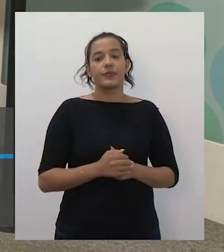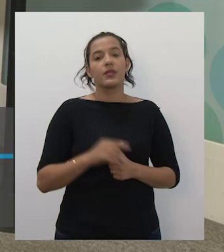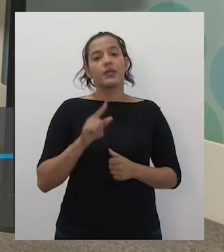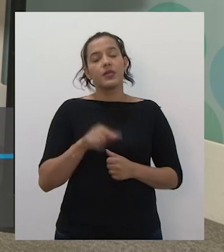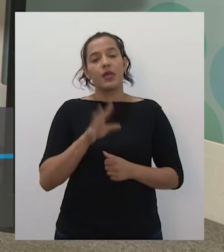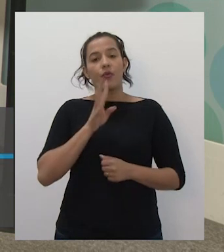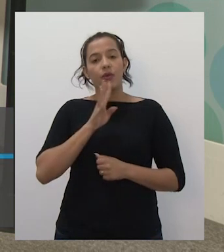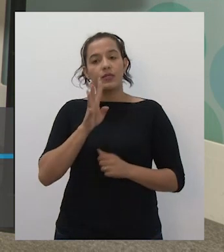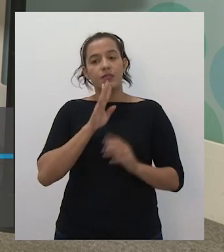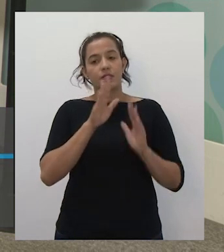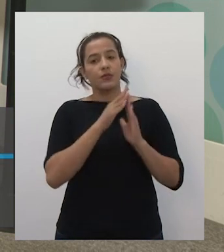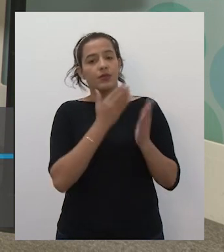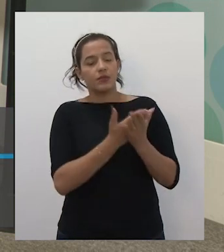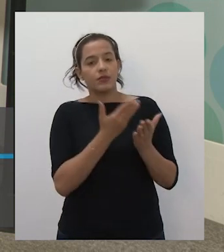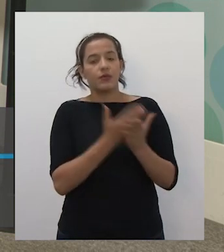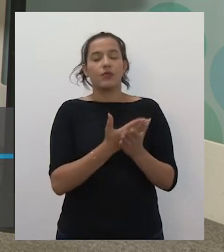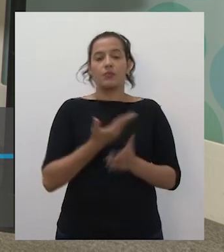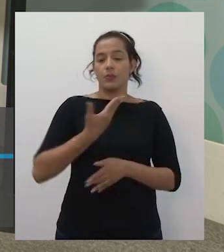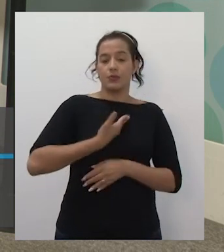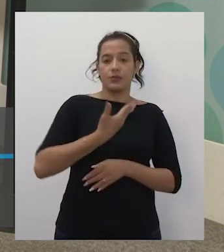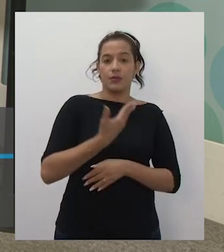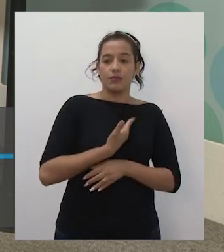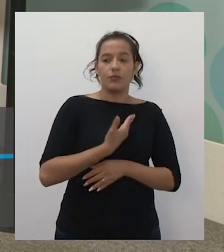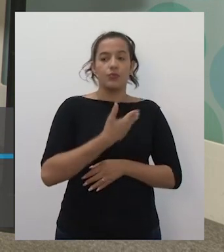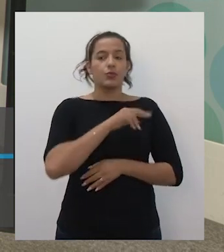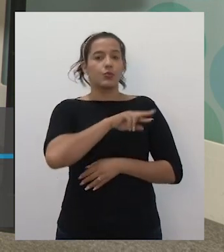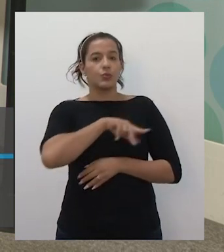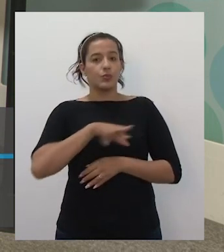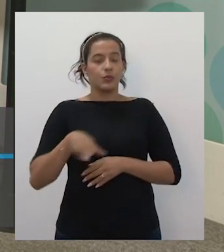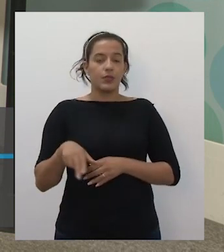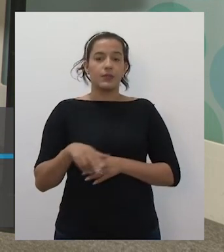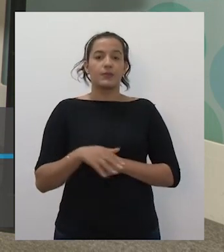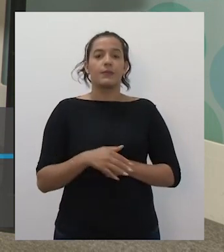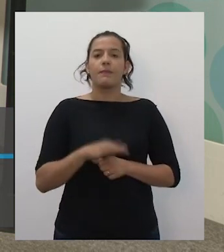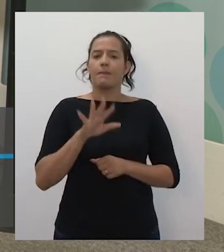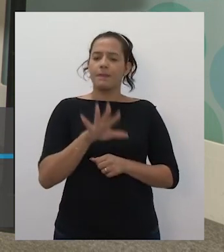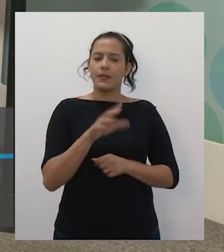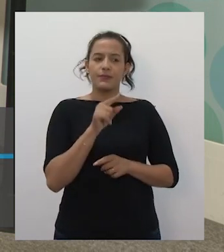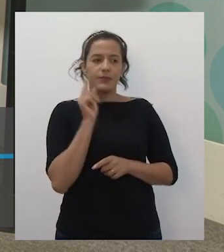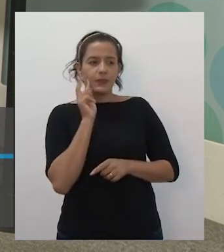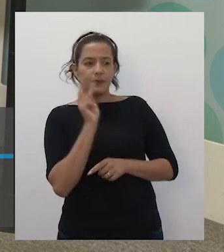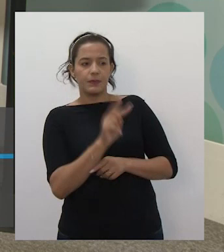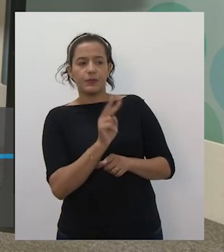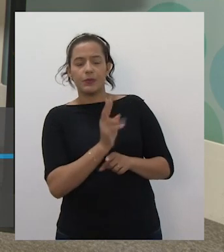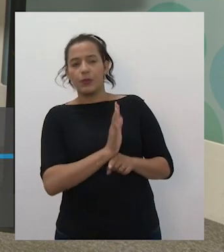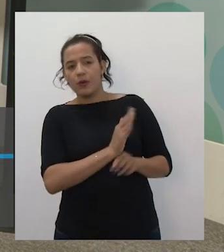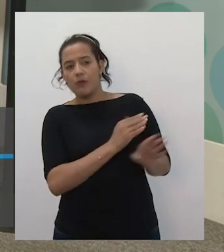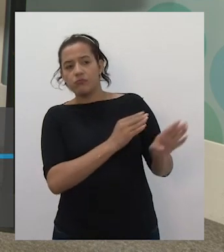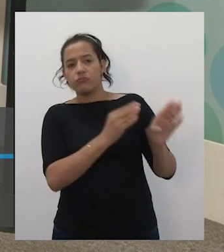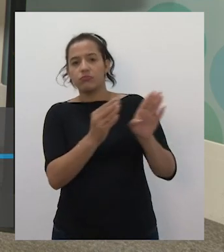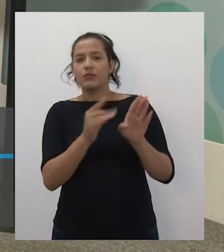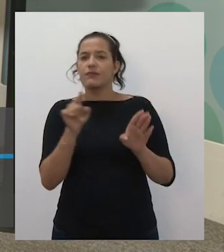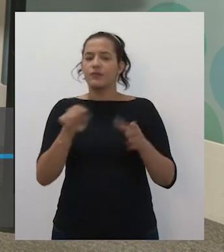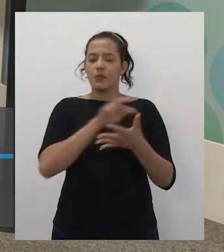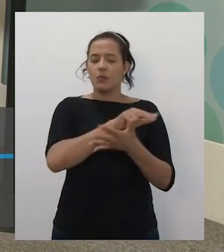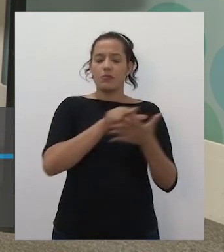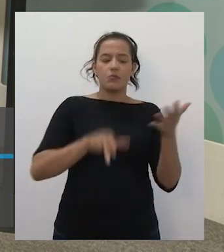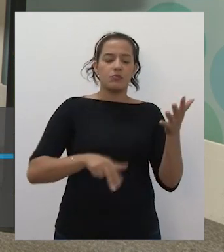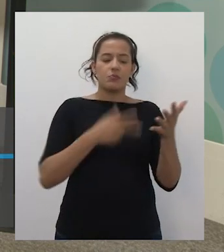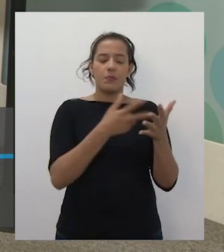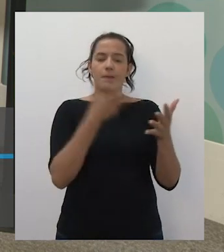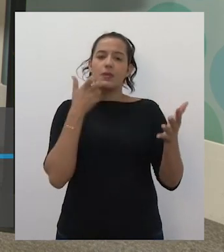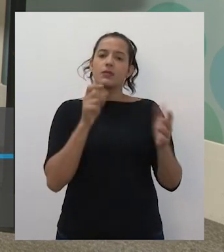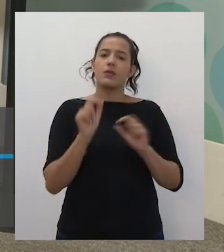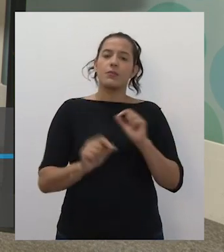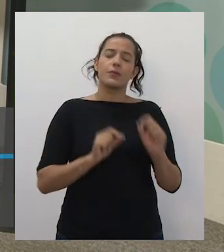na escola, pelos colegas, né. E dentro dessa característica, o que você pode falar um pouquinho para nós? É uma característica bem bacana, não é? O que